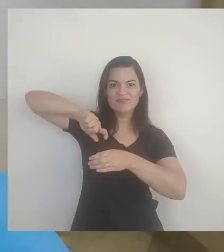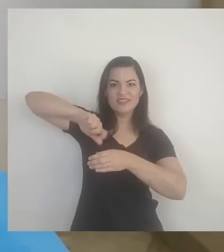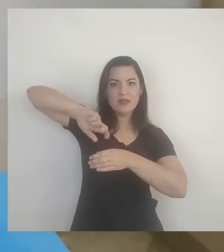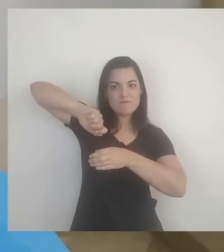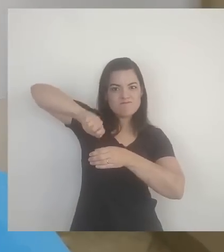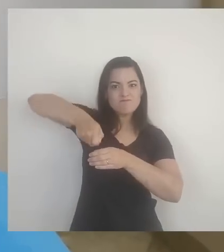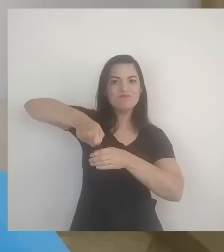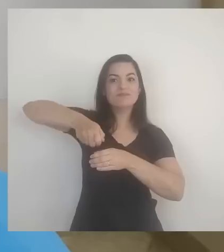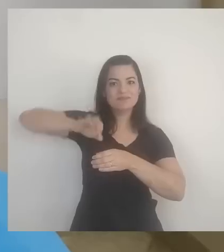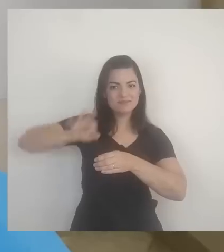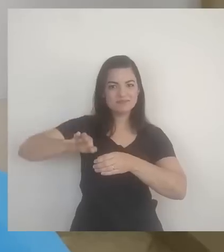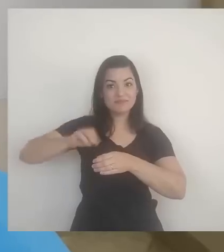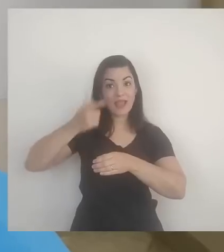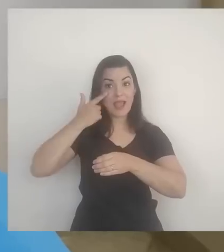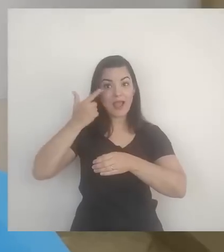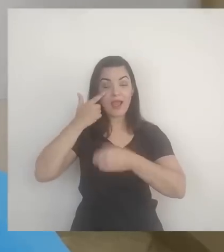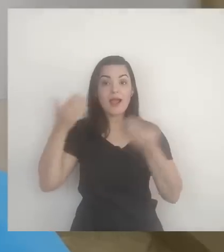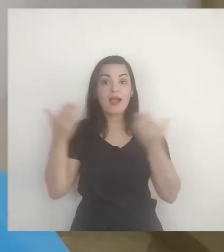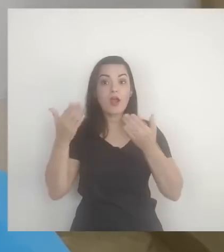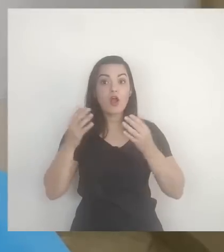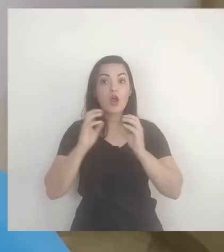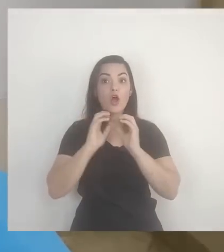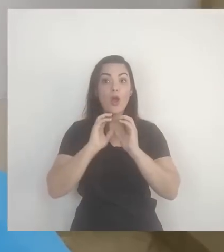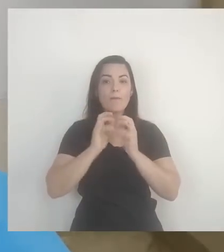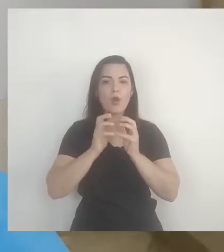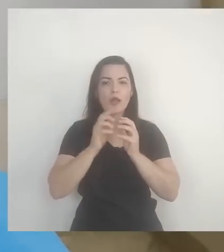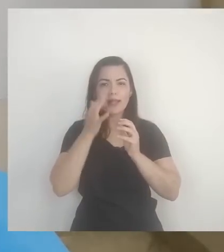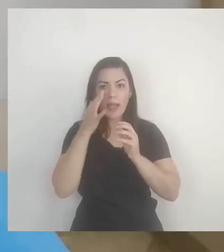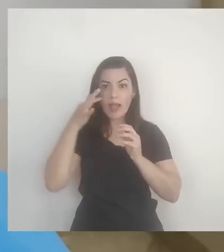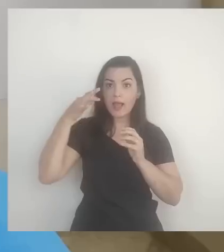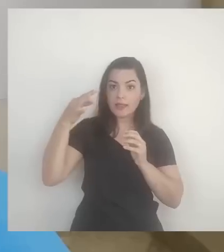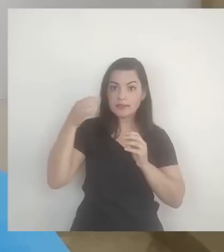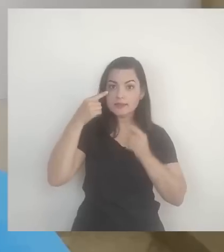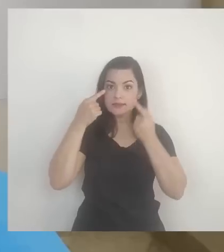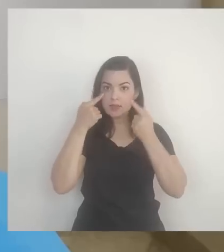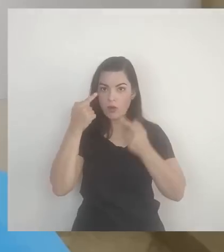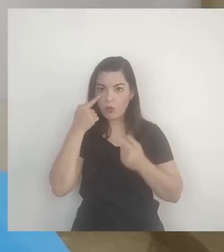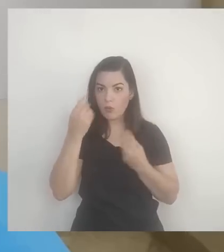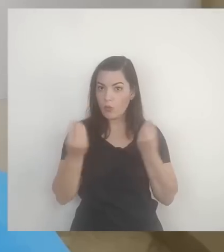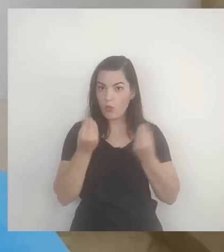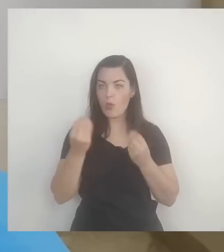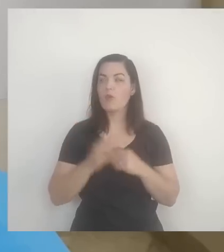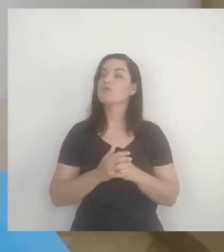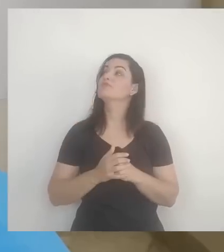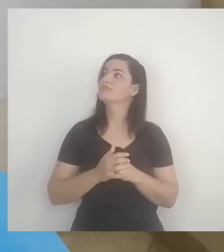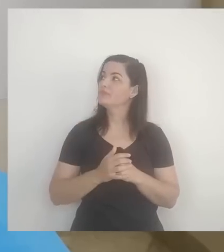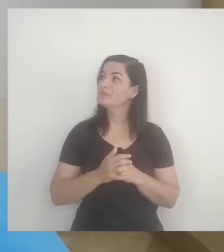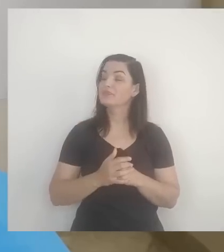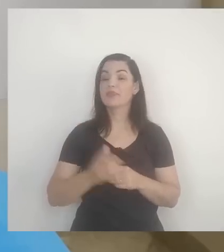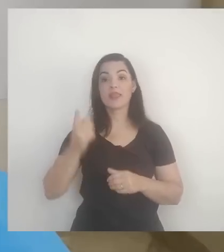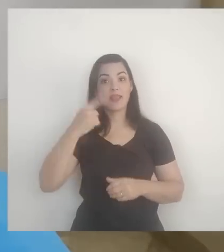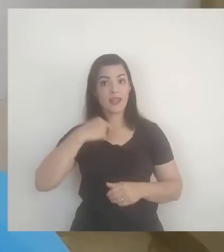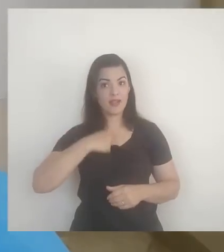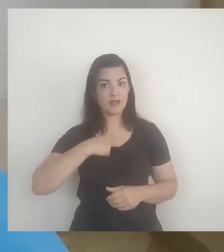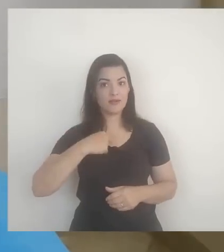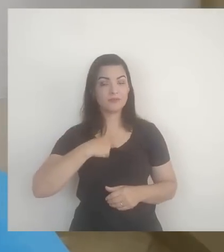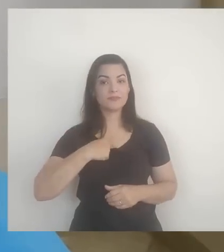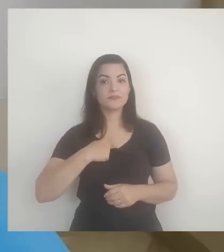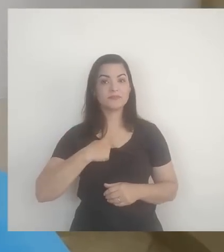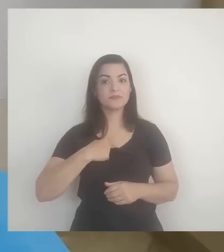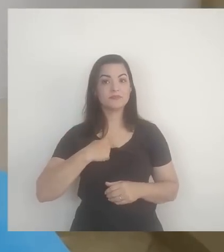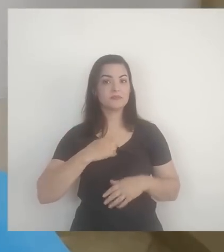bom? Então aqui, acompanha pela bolinha que daí vocês conseguem observar o que vai acontecer agora. A